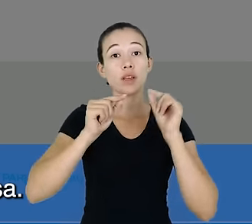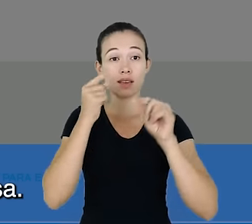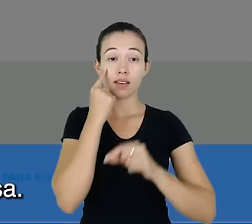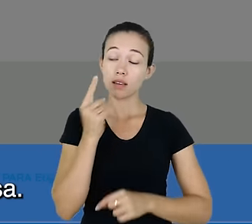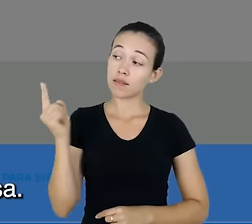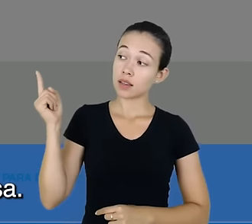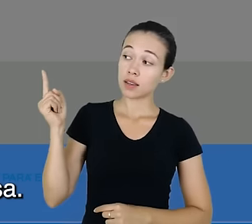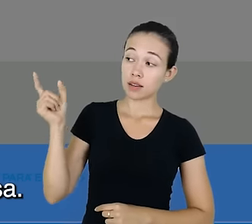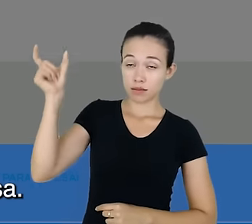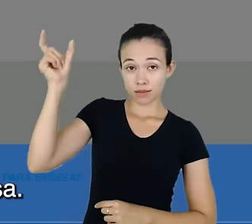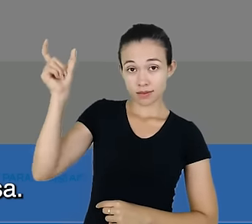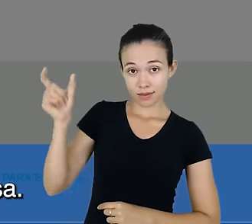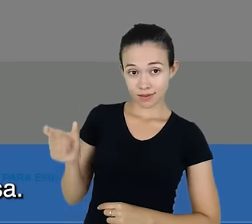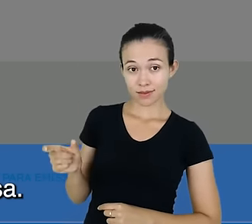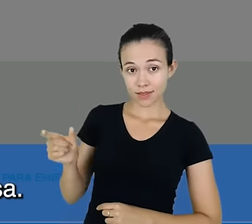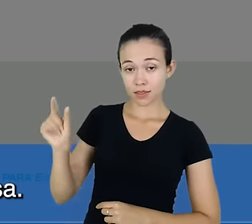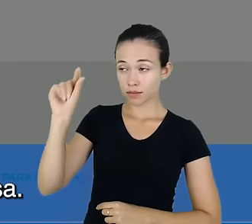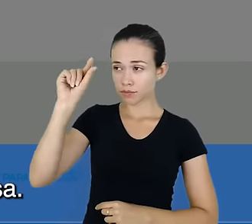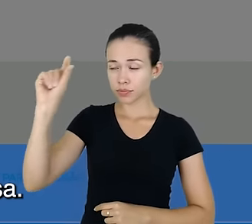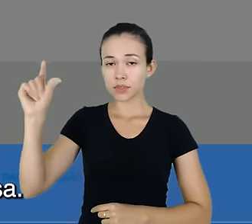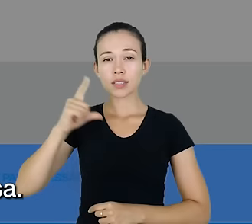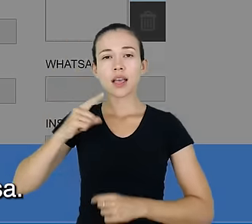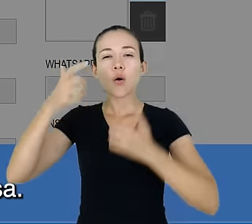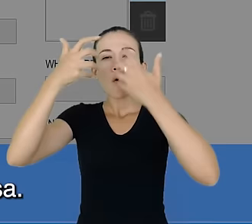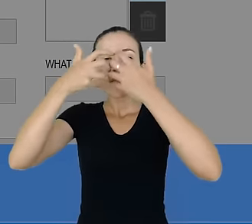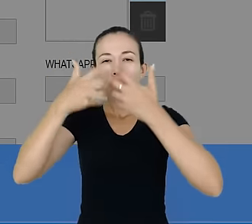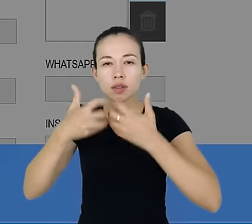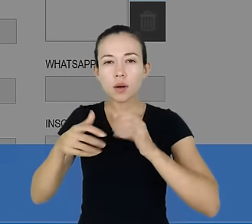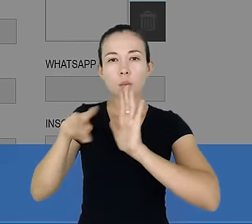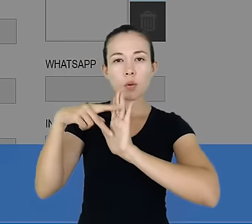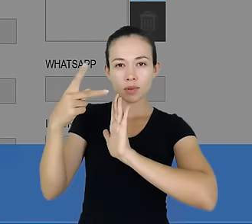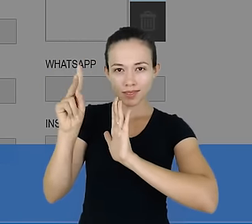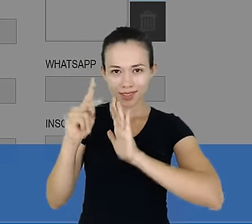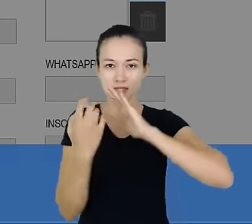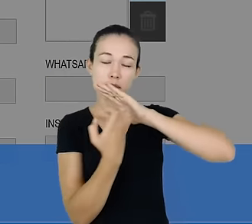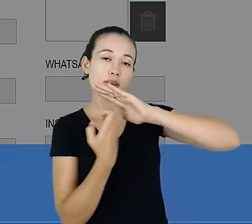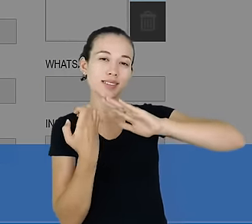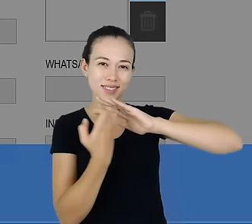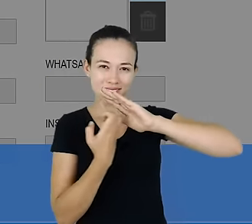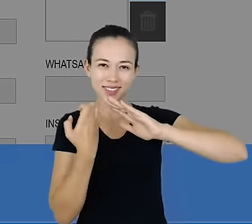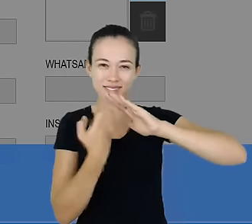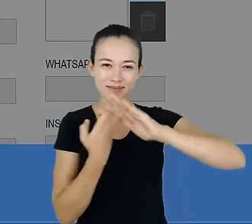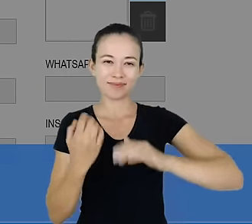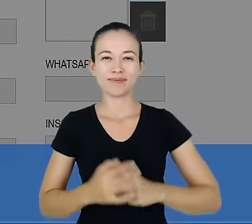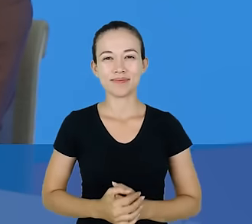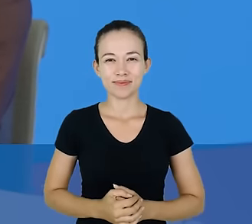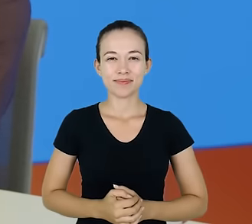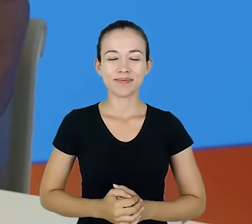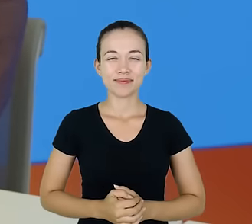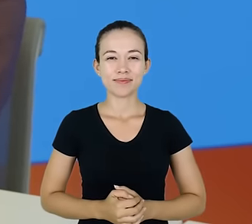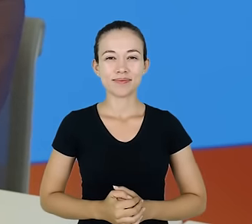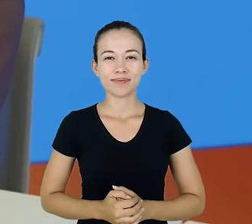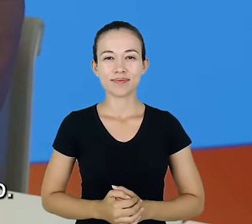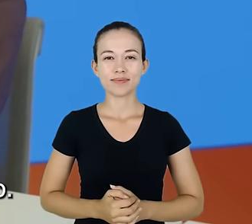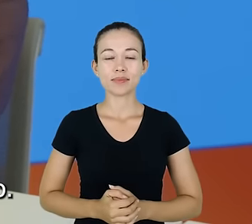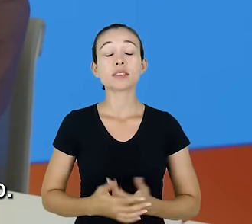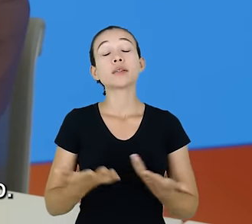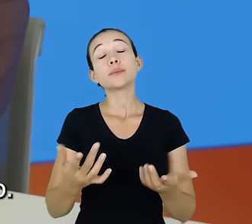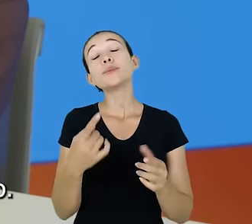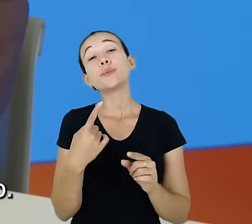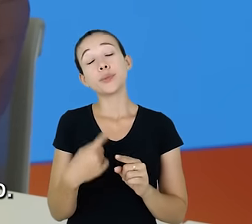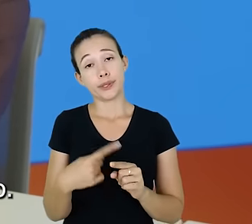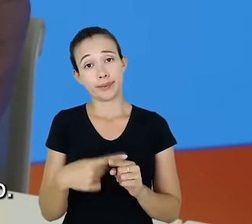vem nesses ajustes e vai ver as configurações da empresa por quê acontece muito